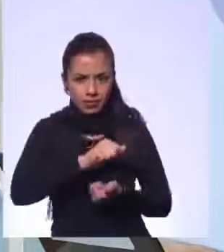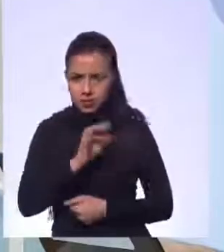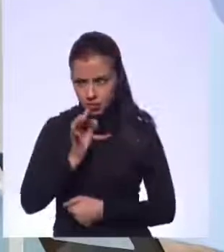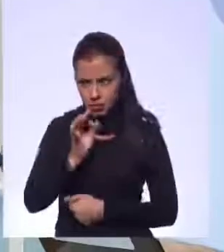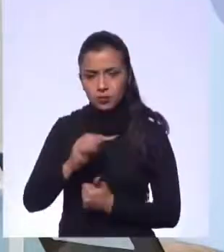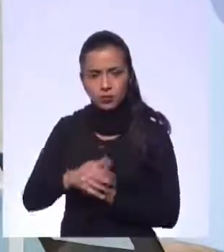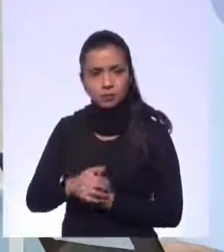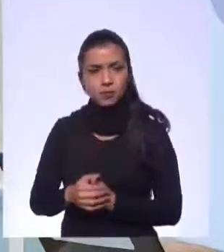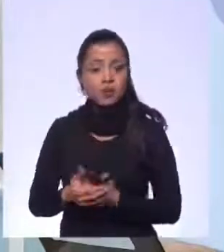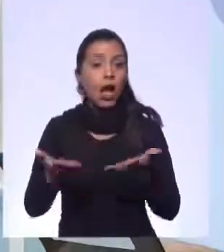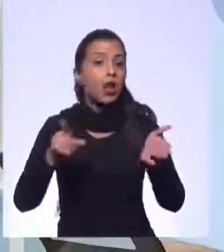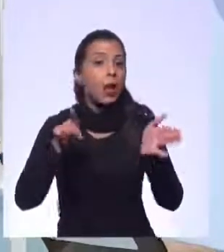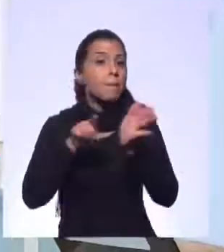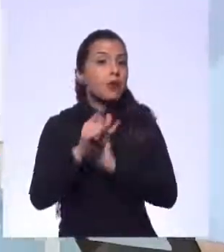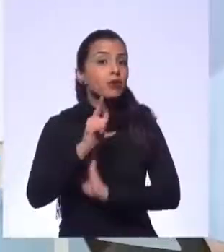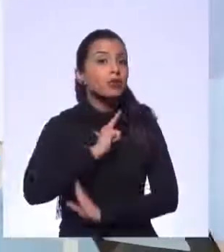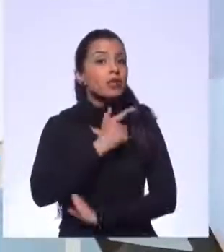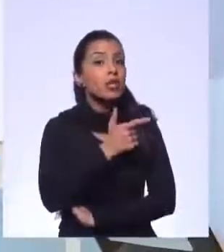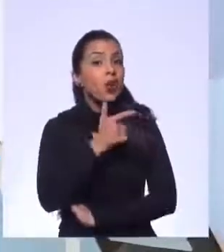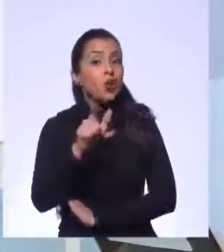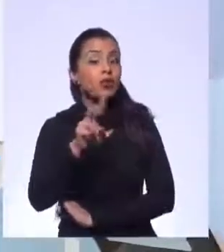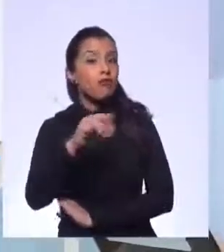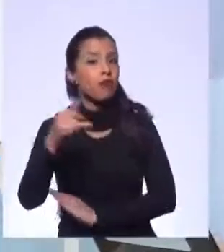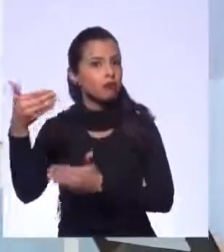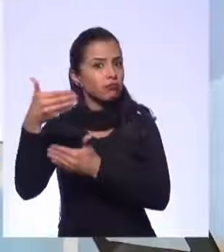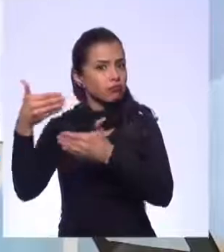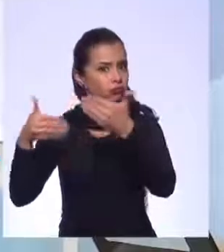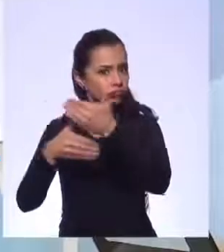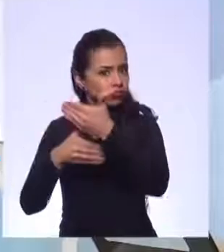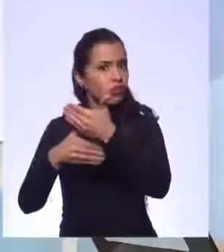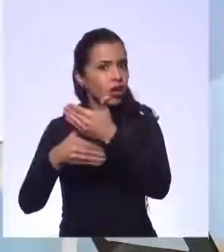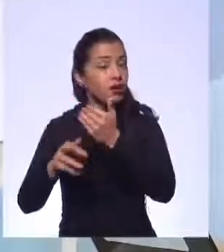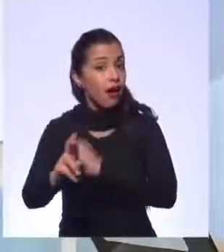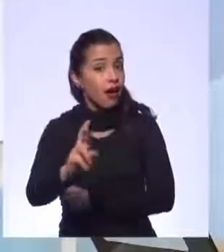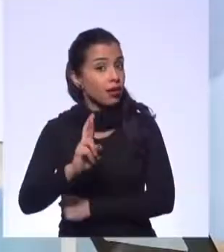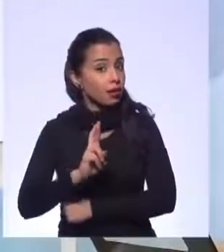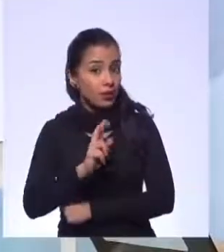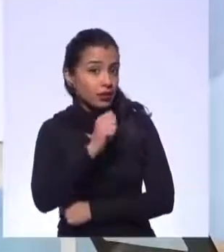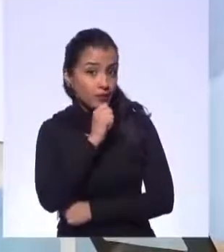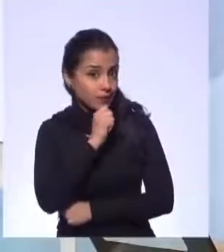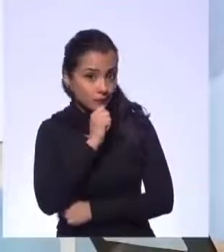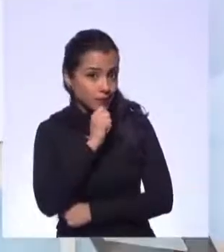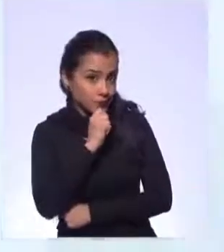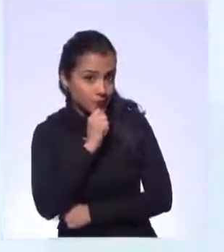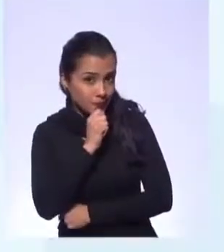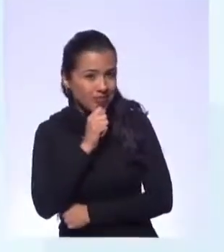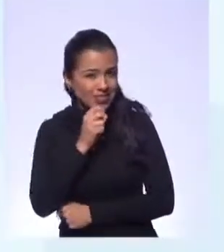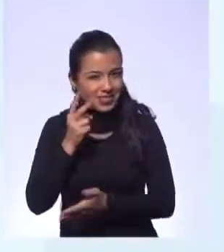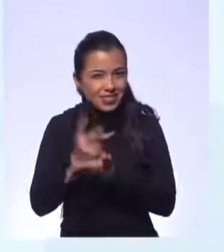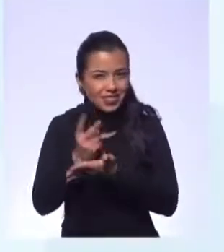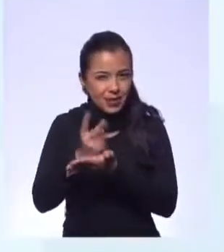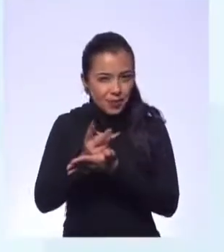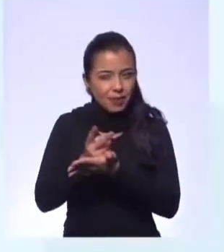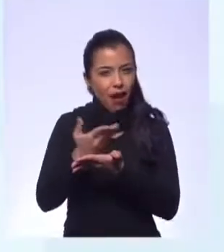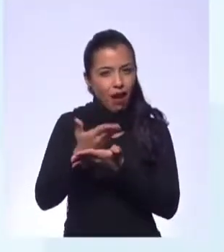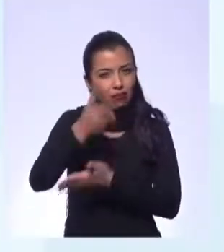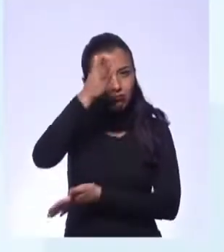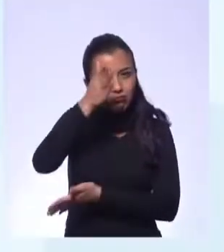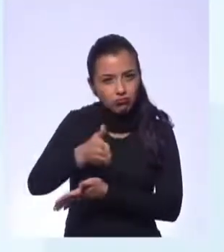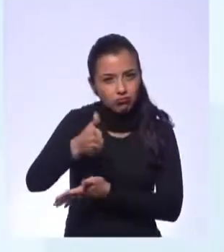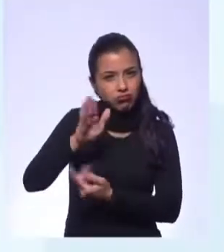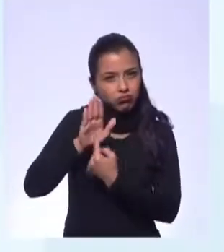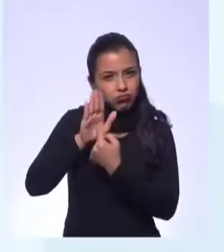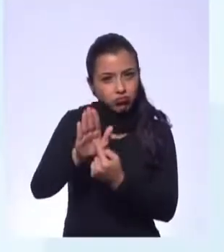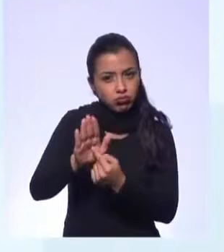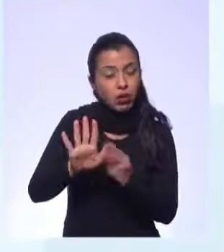tem outra pergunta que vai ali para a tela, e eu não coloquei a resposta ali, como eu faço da aula. Eu vou verificar se vocês já